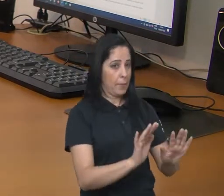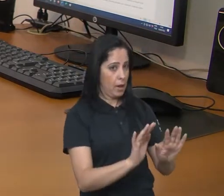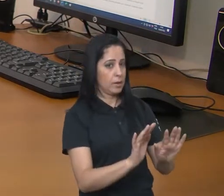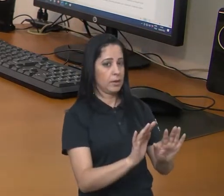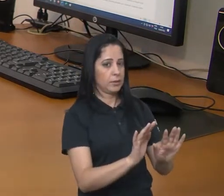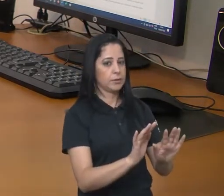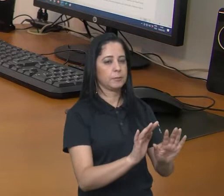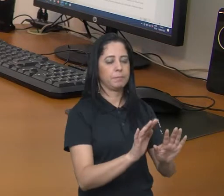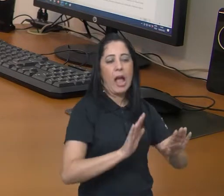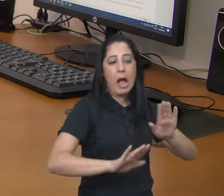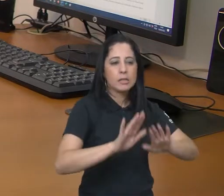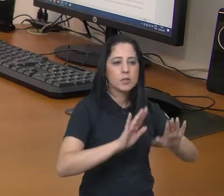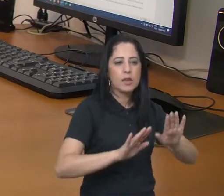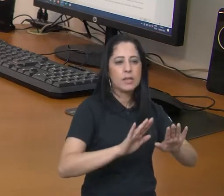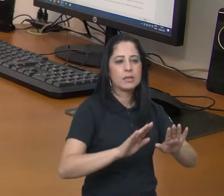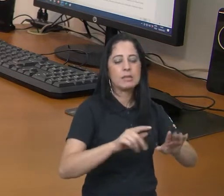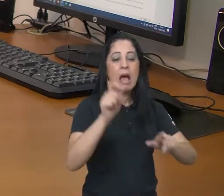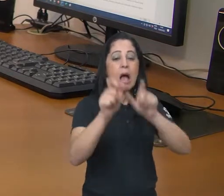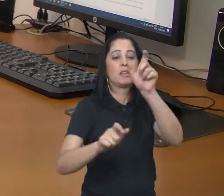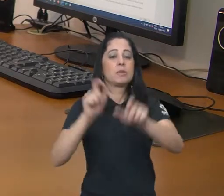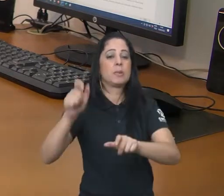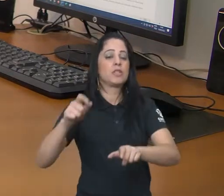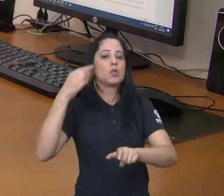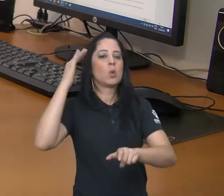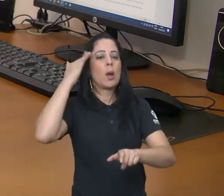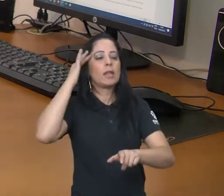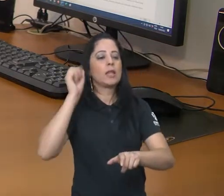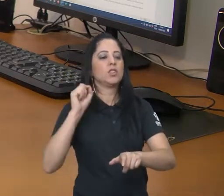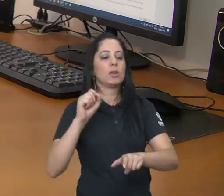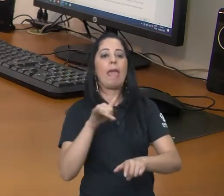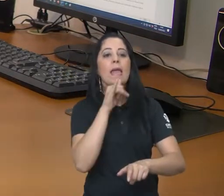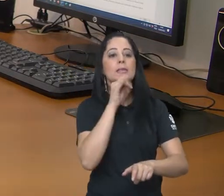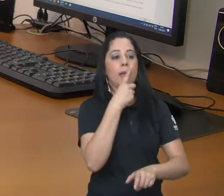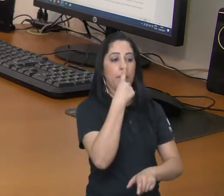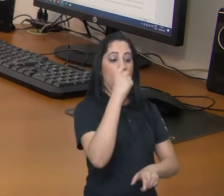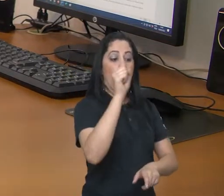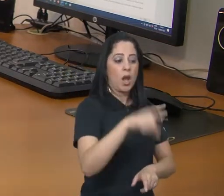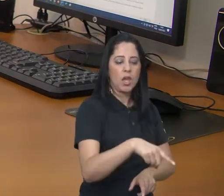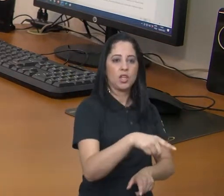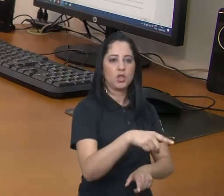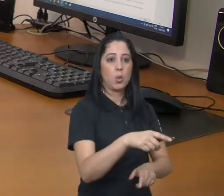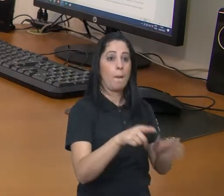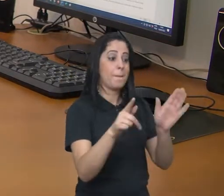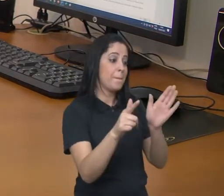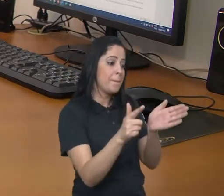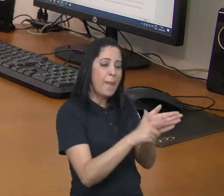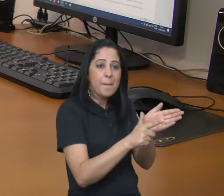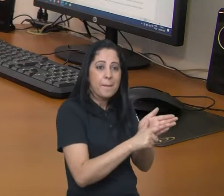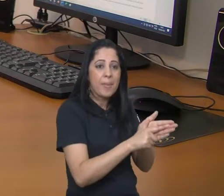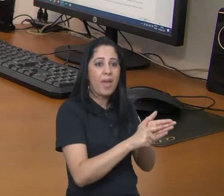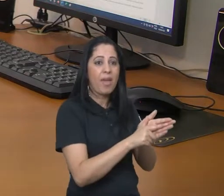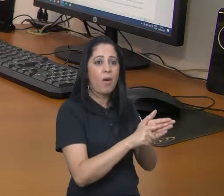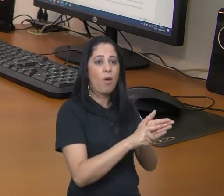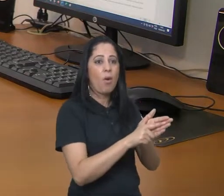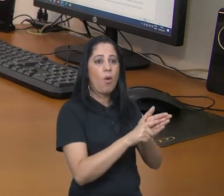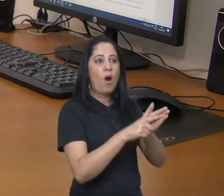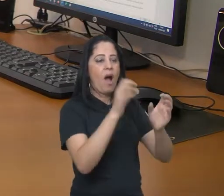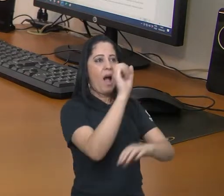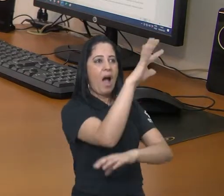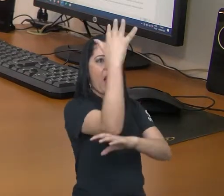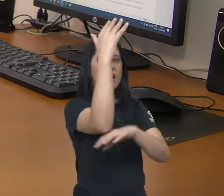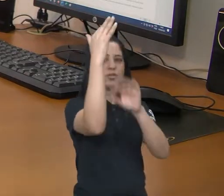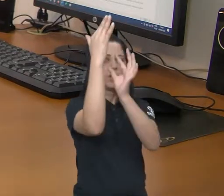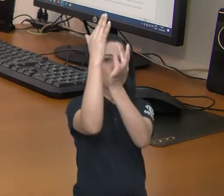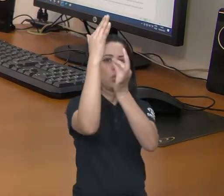suas atividades. E isso faz com que as pessoas entendam que, por exemplo, a queima do lixo urbano, a queima de papéis, de